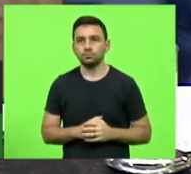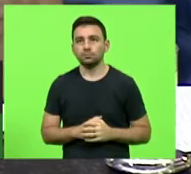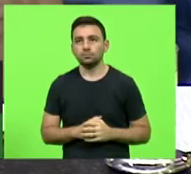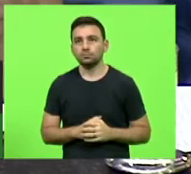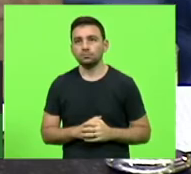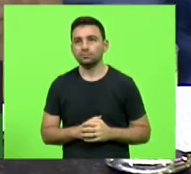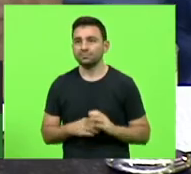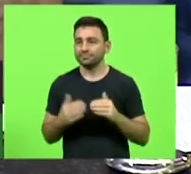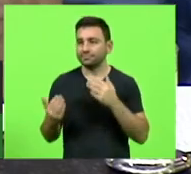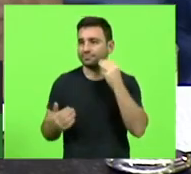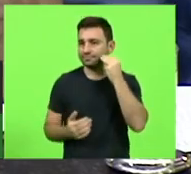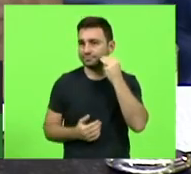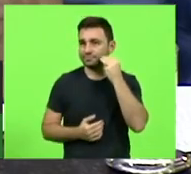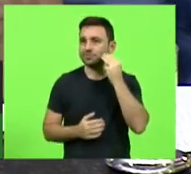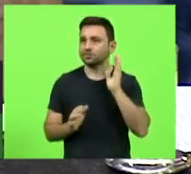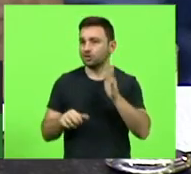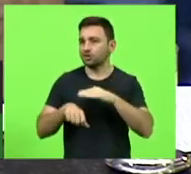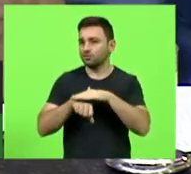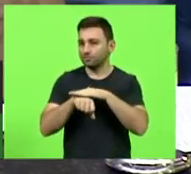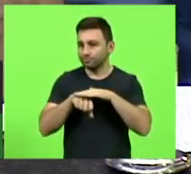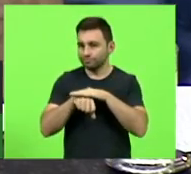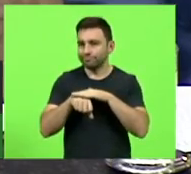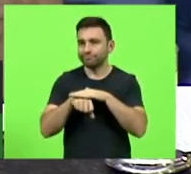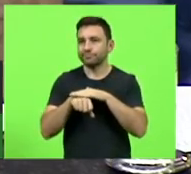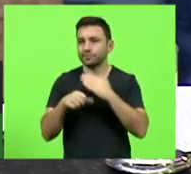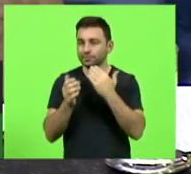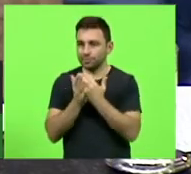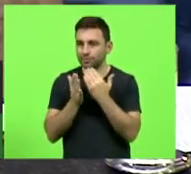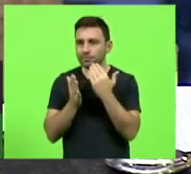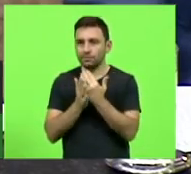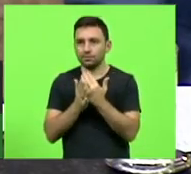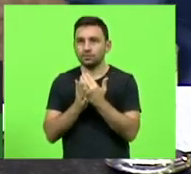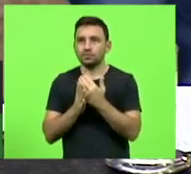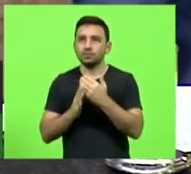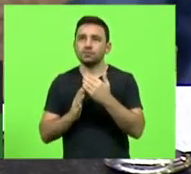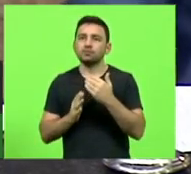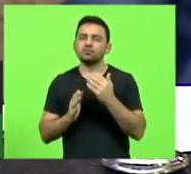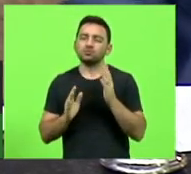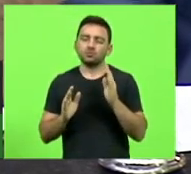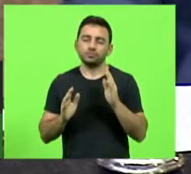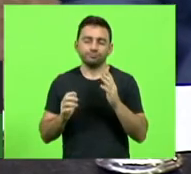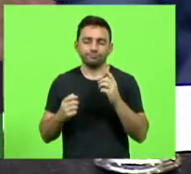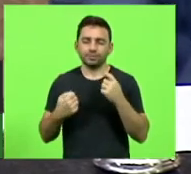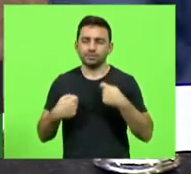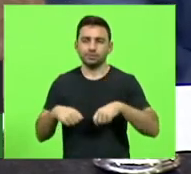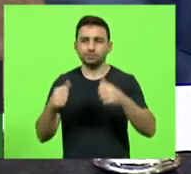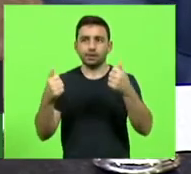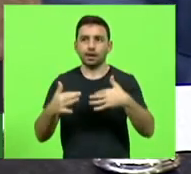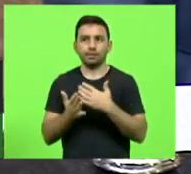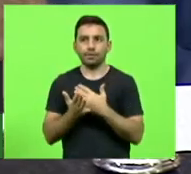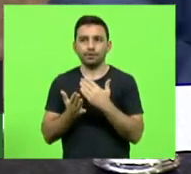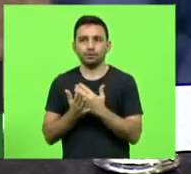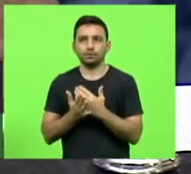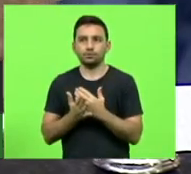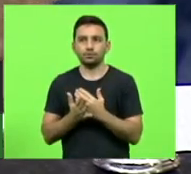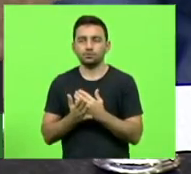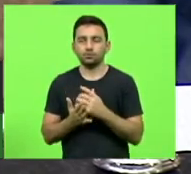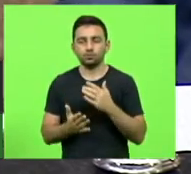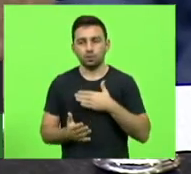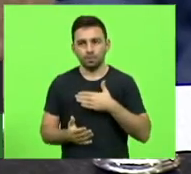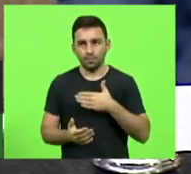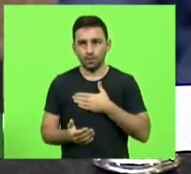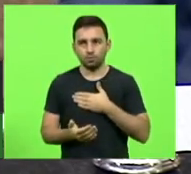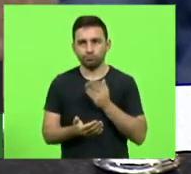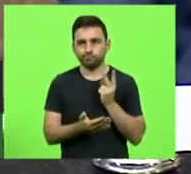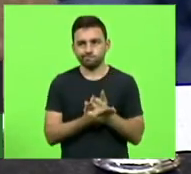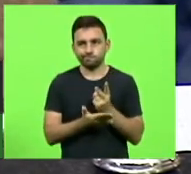Deputado Márcio, a gente já conversou bastante sobre esse projeto, né? Eu nem vou entrar muito no mérito novamente, eu vou manter